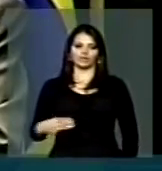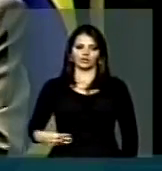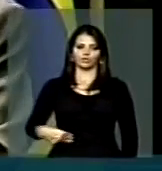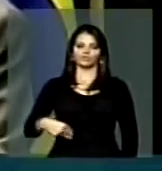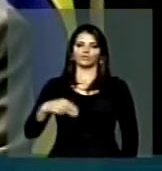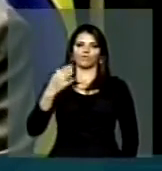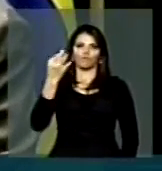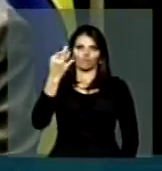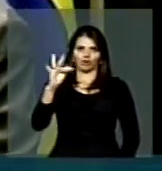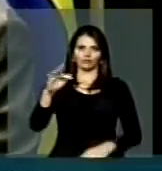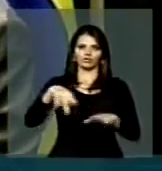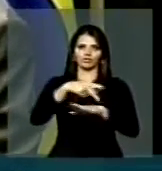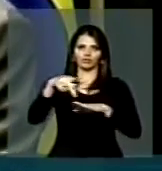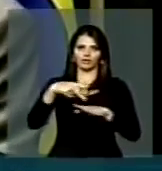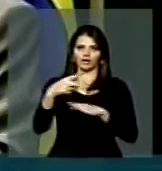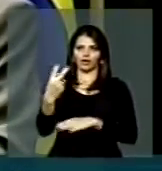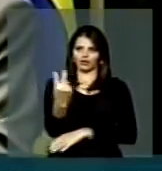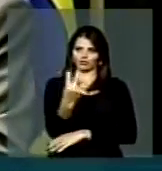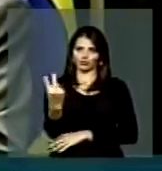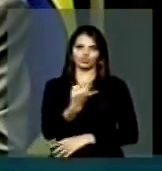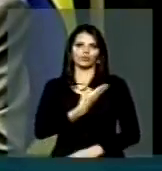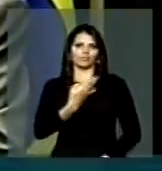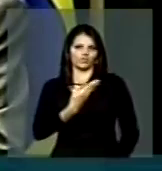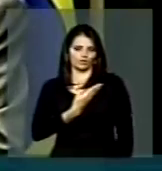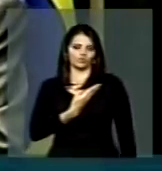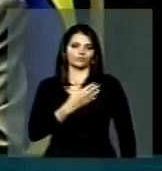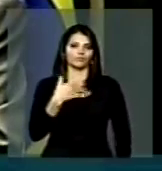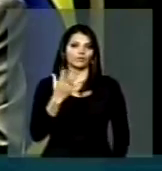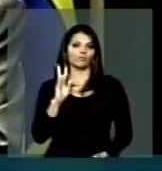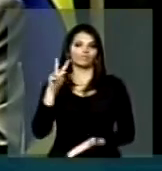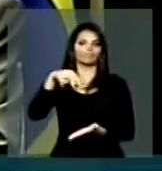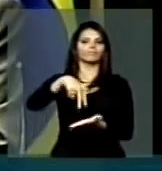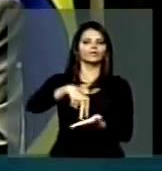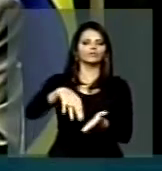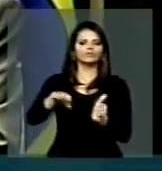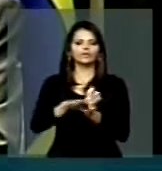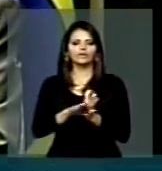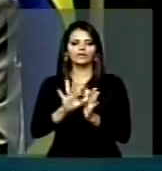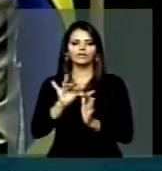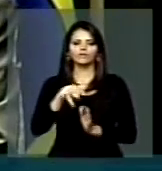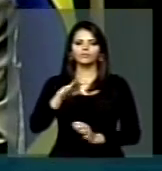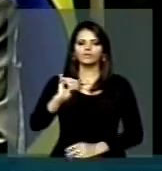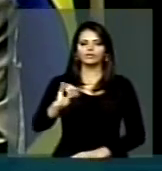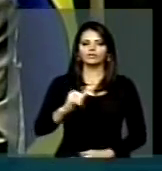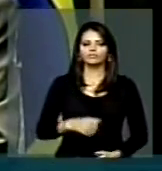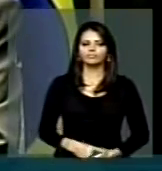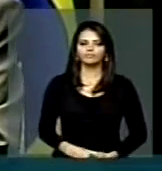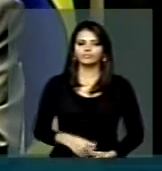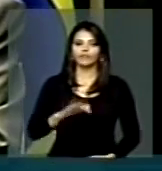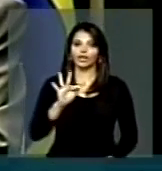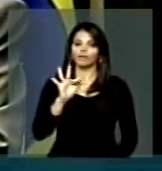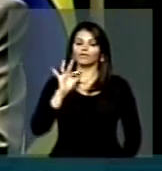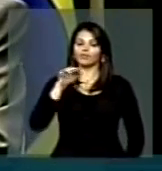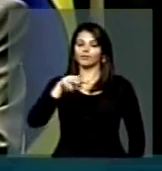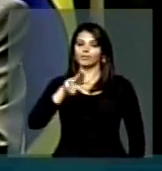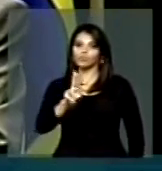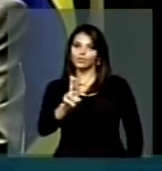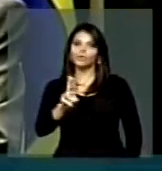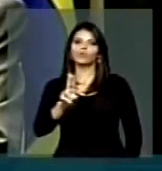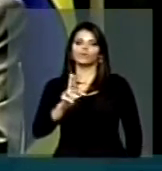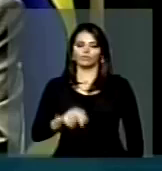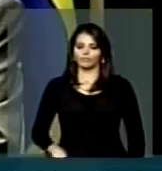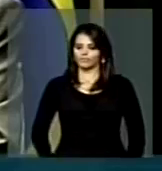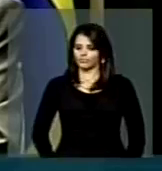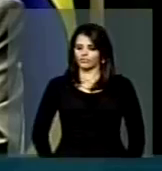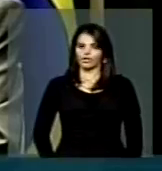Rocard, que era muito amigo do Candesu. Chegamos lá, eu cheguei no Fundo Monetário, e o Candesu me convidou para ir a uma sala isolada com